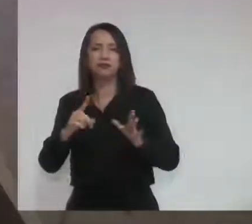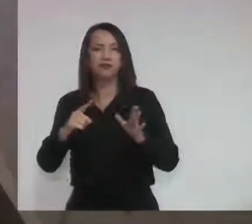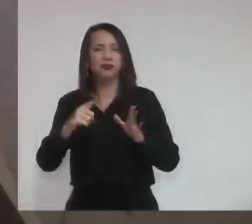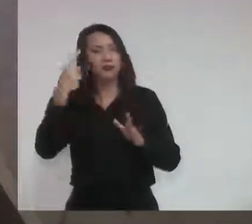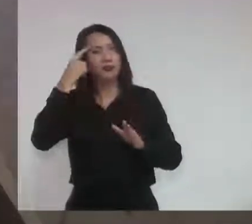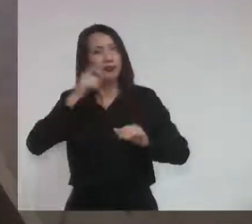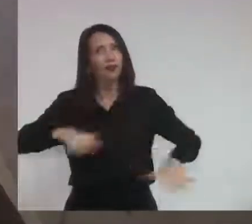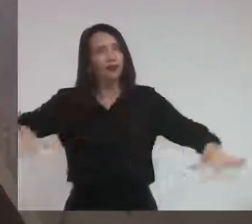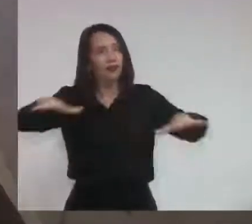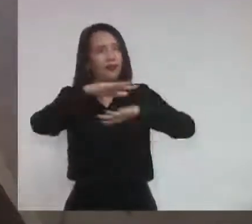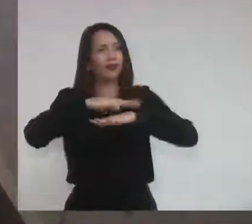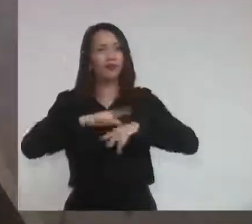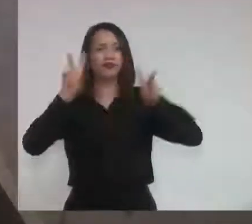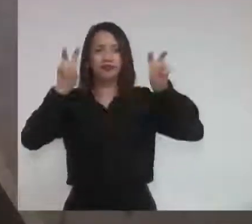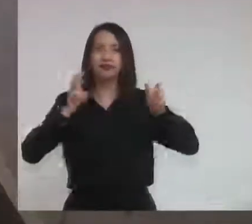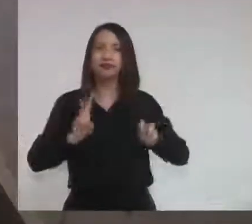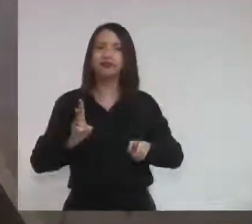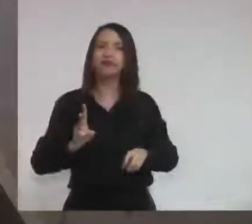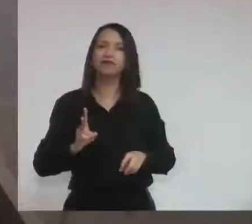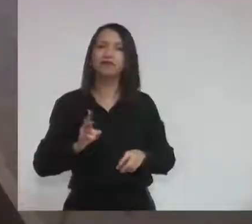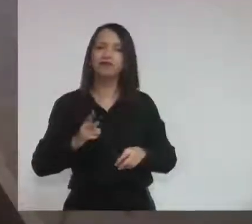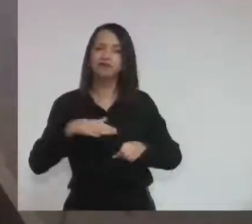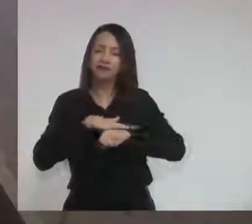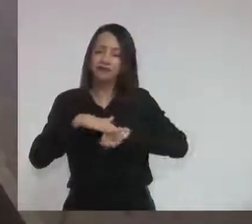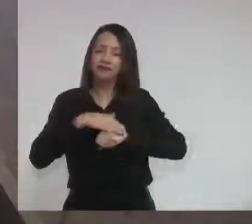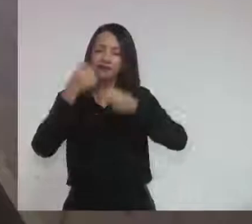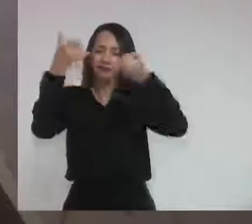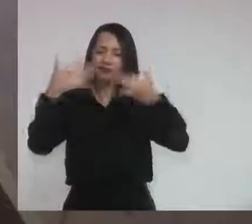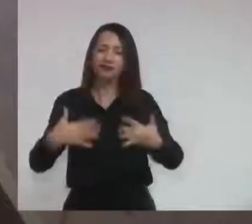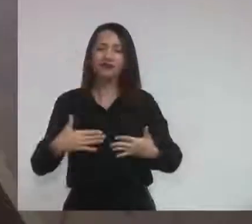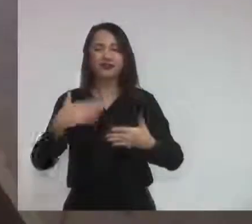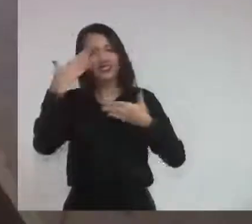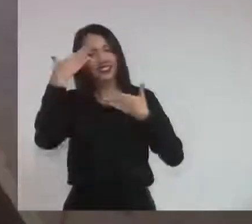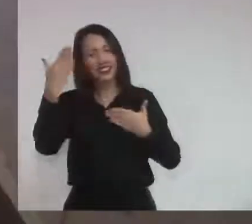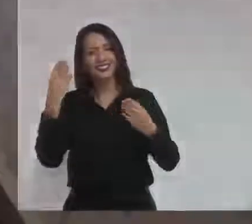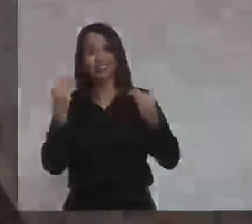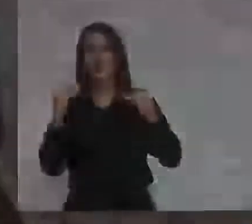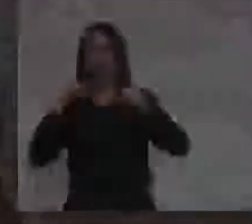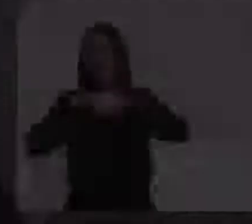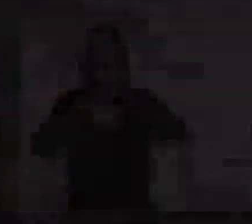Mas, enfim, esse é um assunto que eu quero continuar abordando. No mais, muito obrigado, uma boa noite a todos.